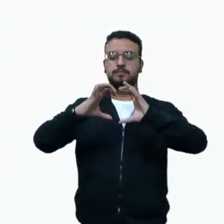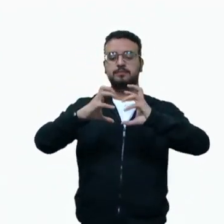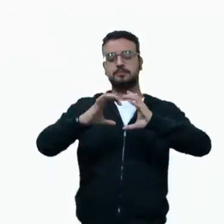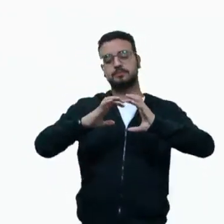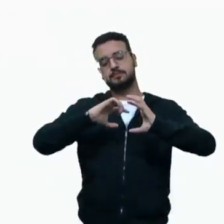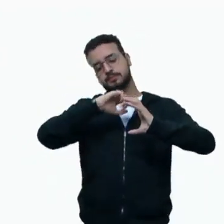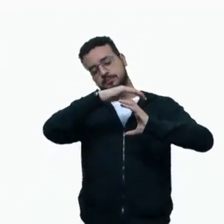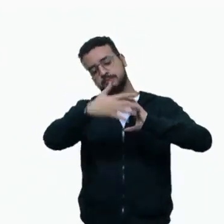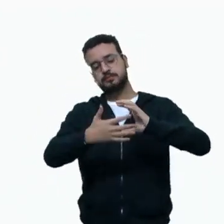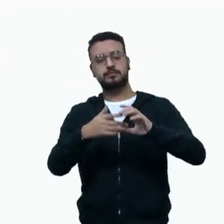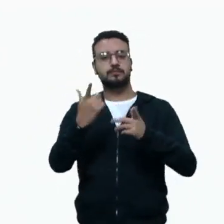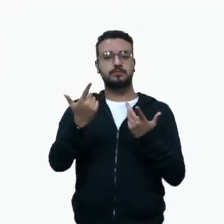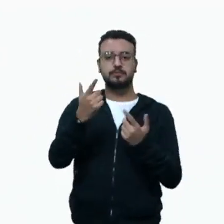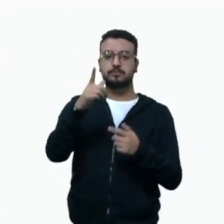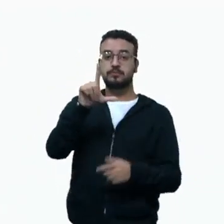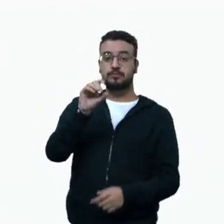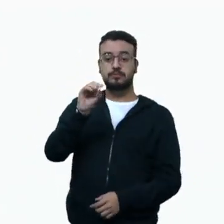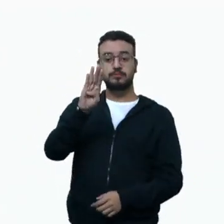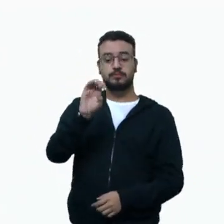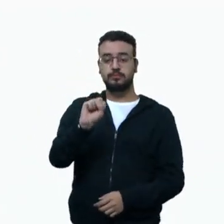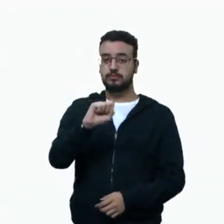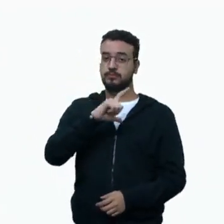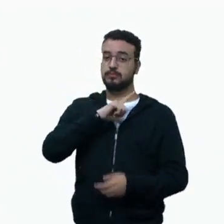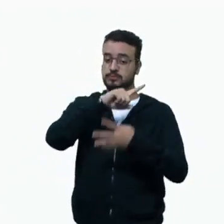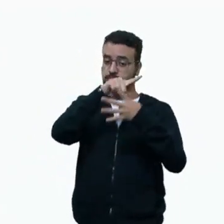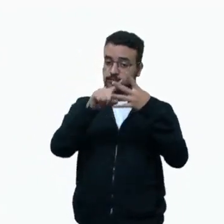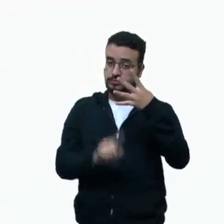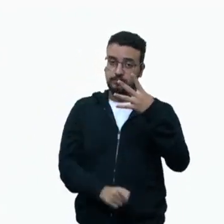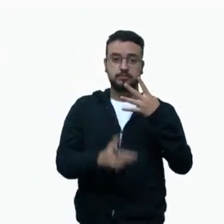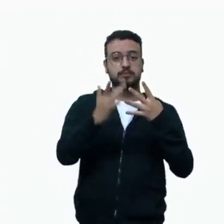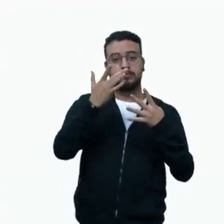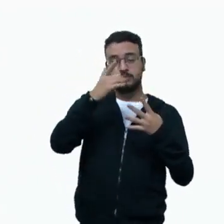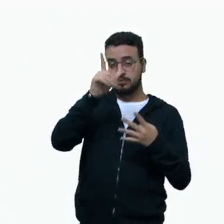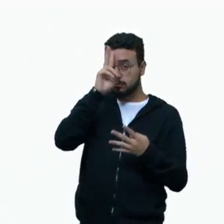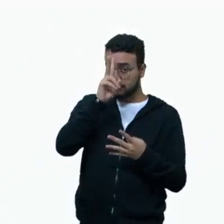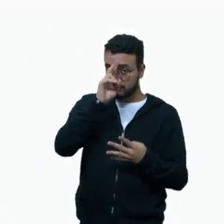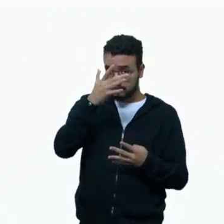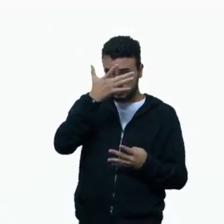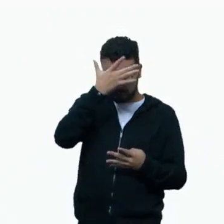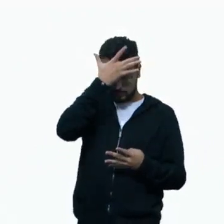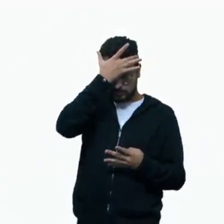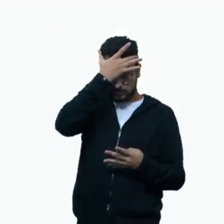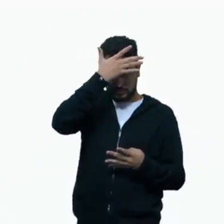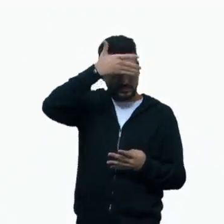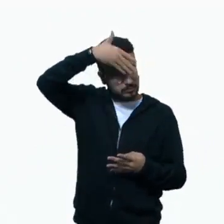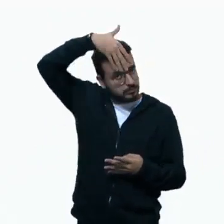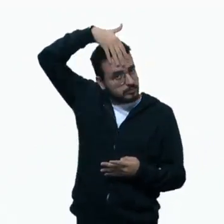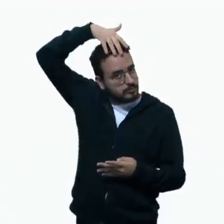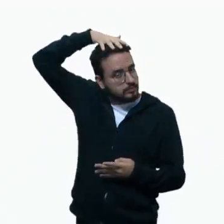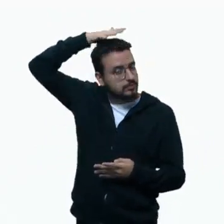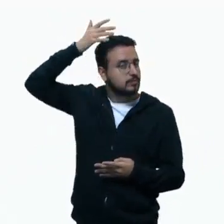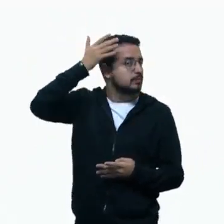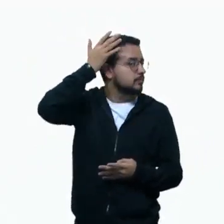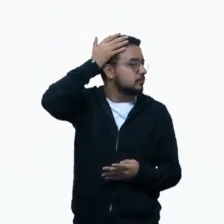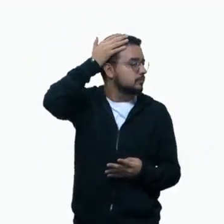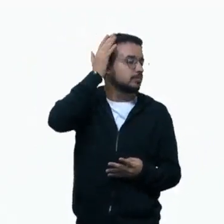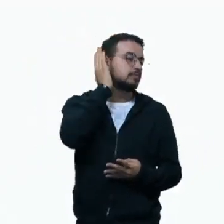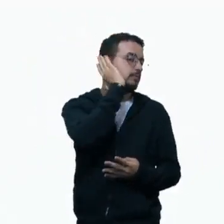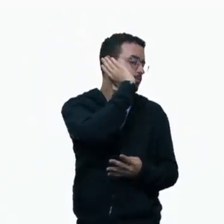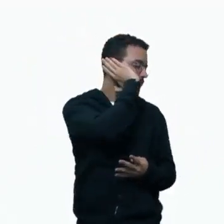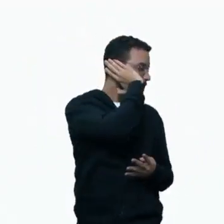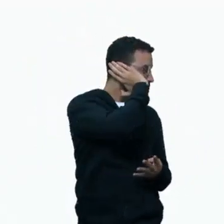sobre os lobos cerebrais, nós temos 4, lobo frontal, parietal,